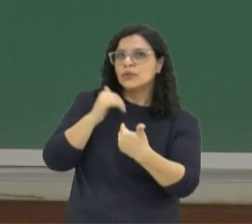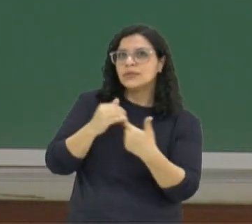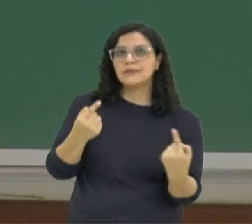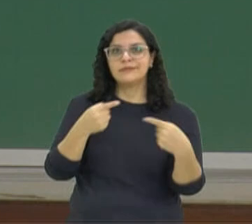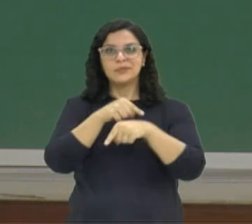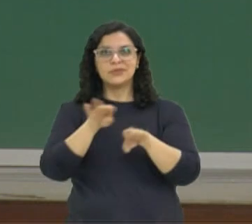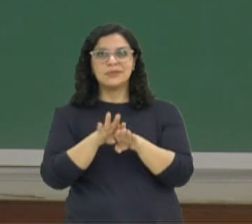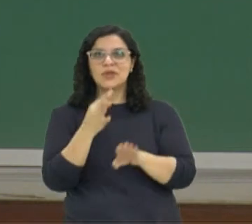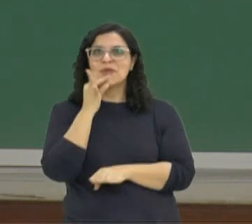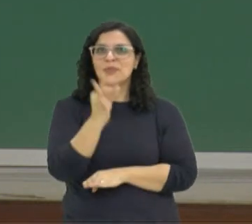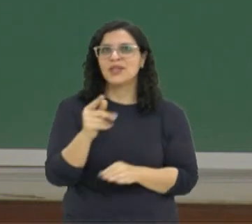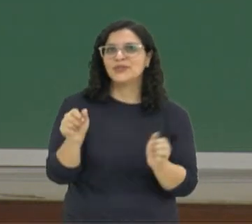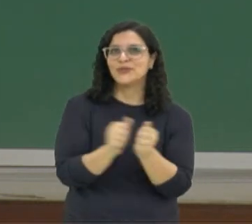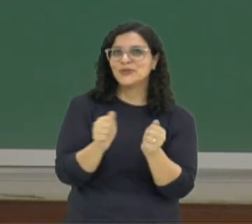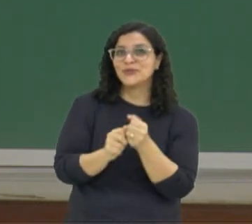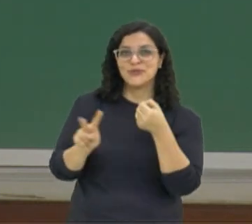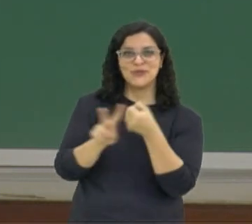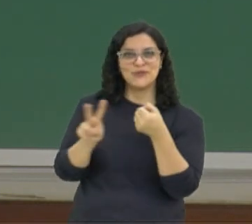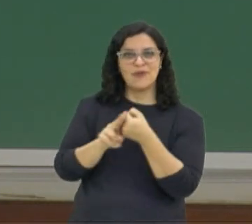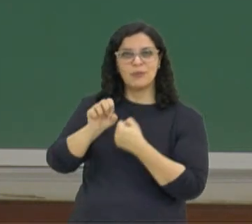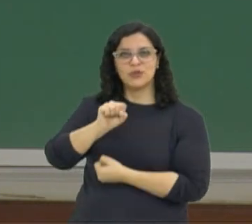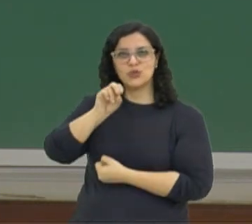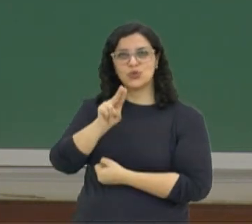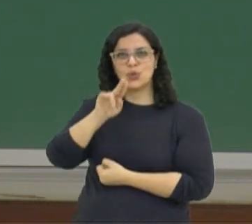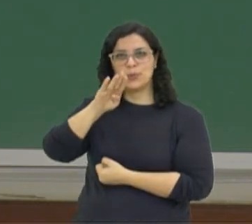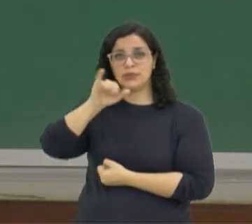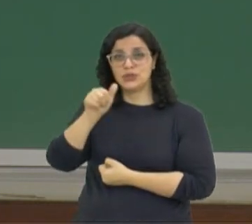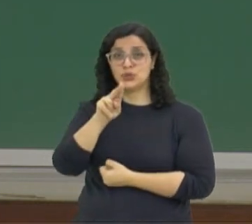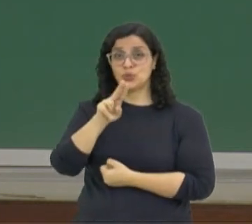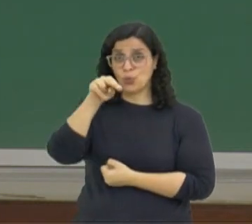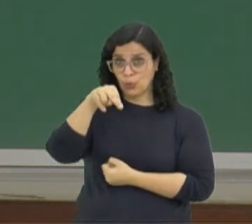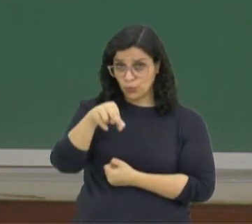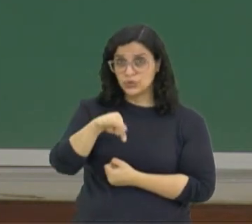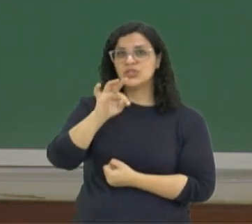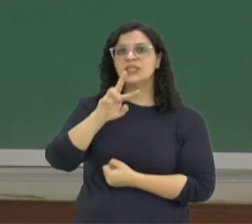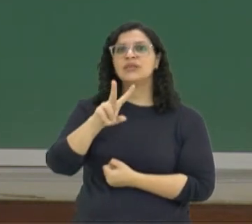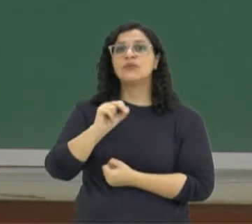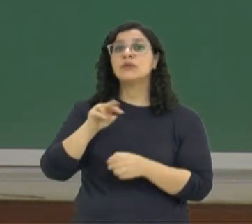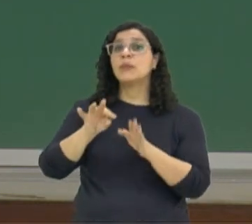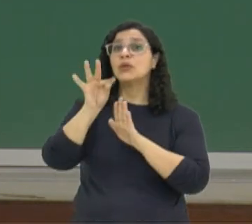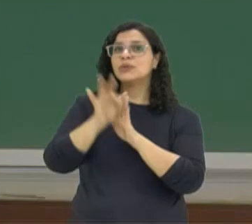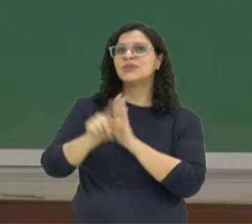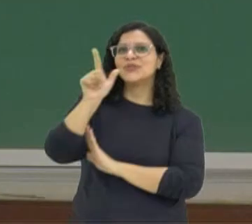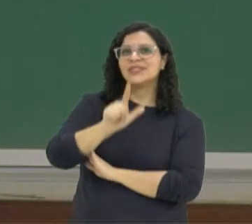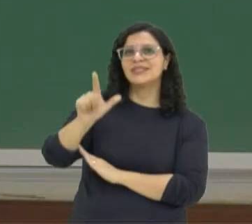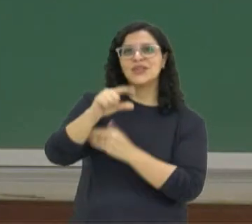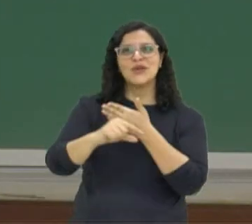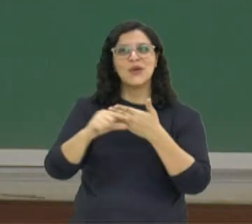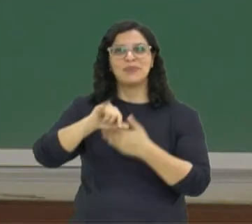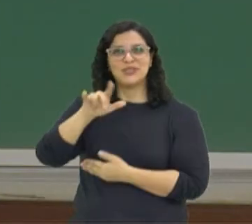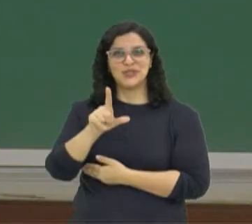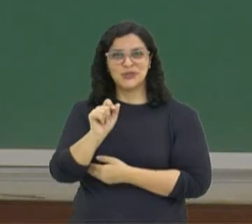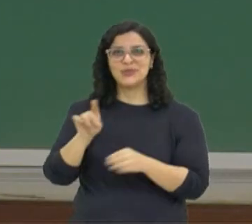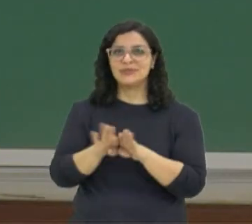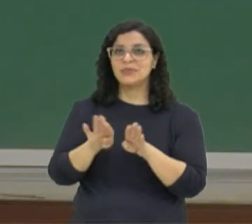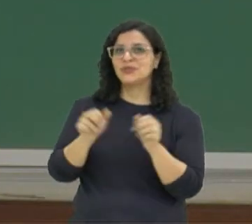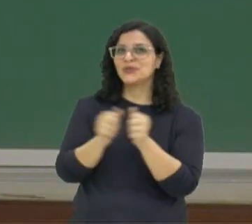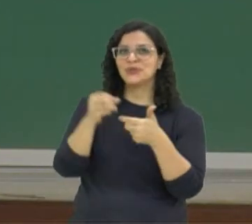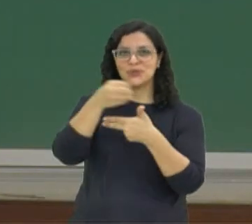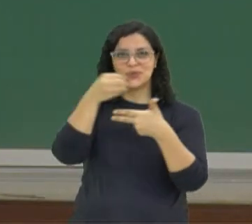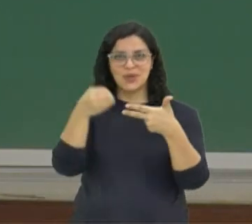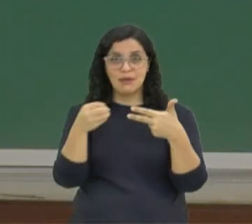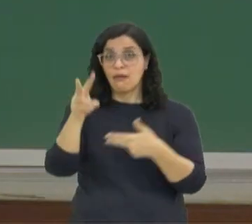suposições el subjuntivo, no subjuntivo. E a gente viu um fragmento de um texto literário do Júlio Cortázar lá na questão do